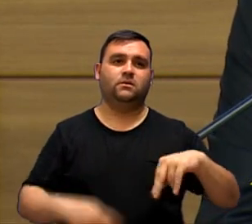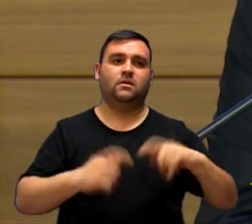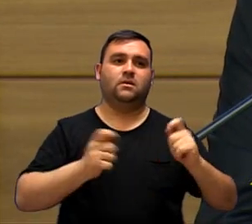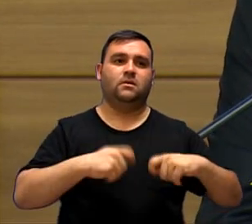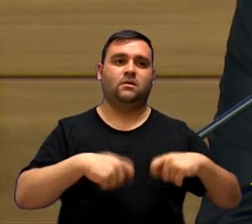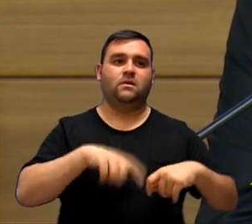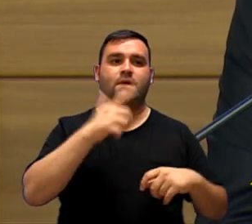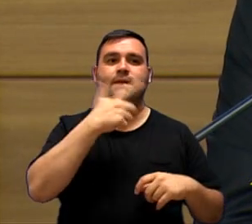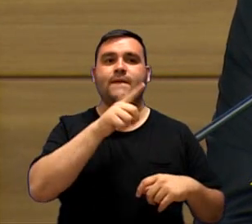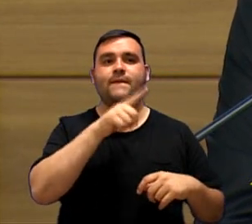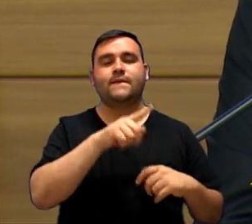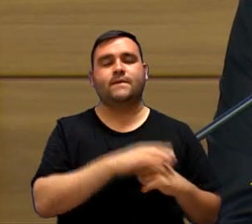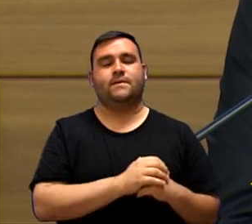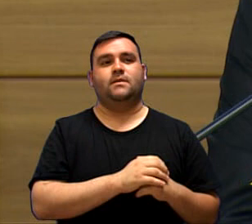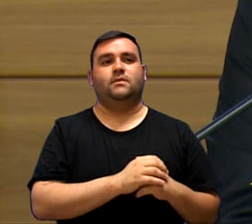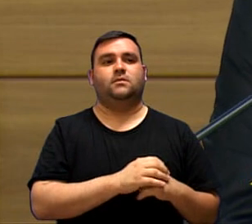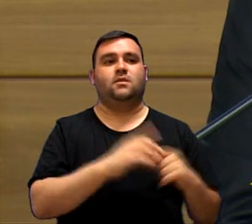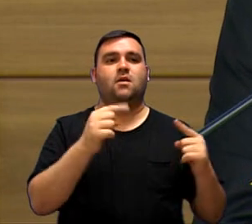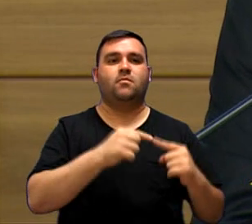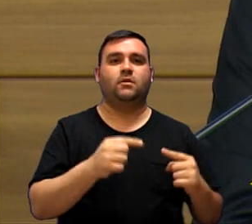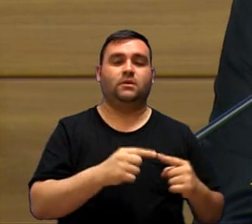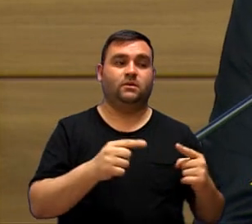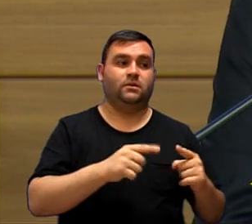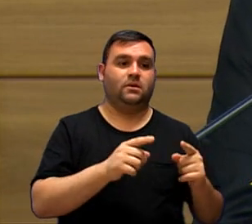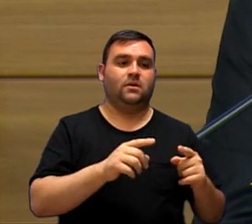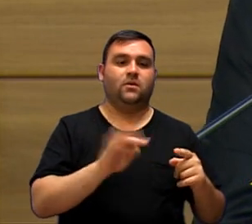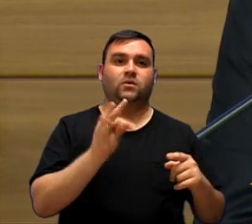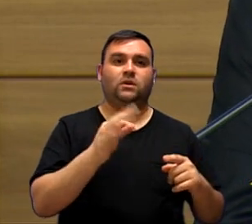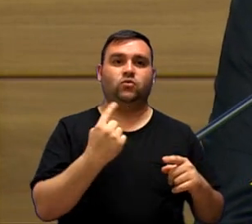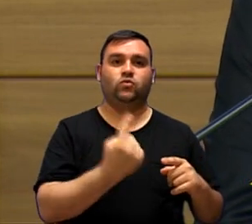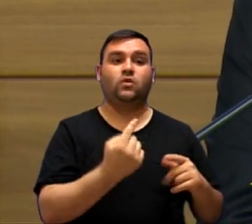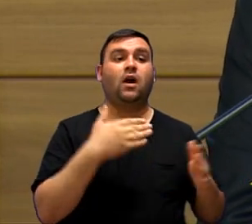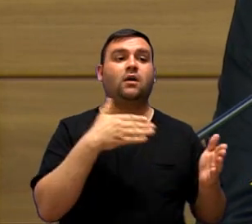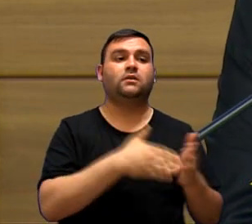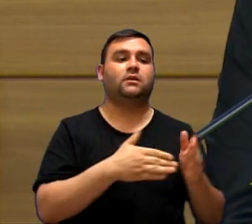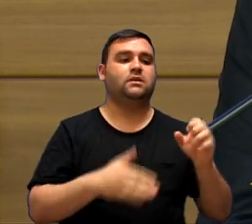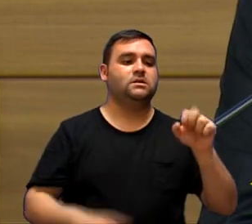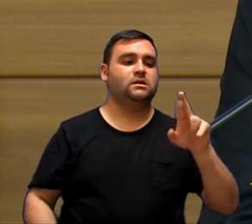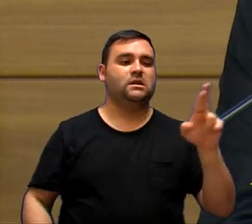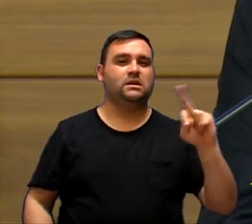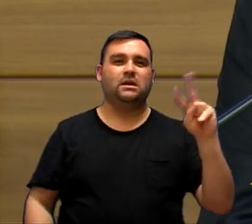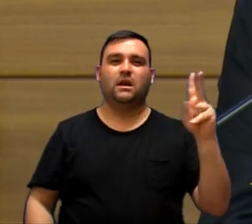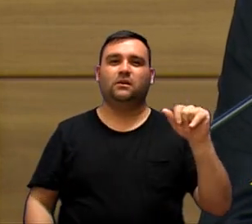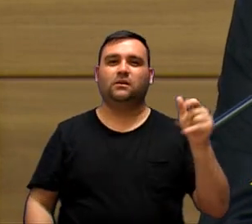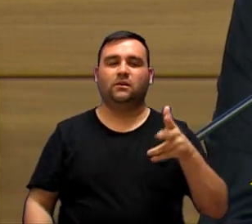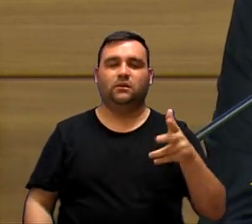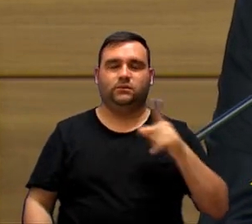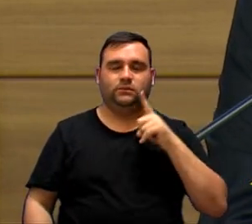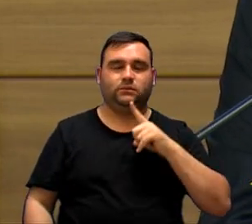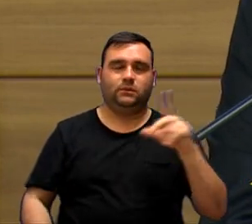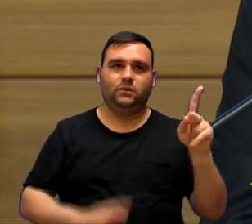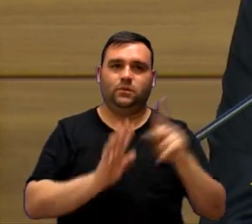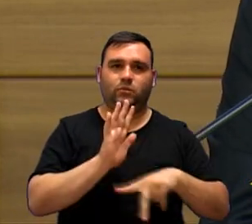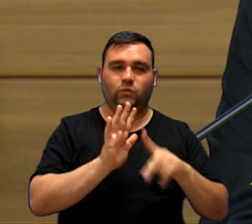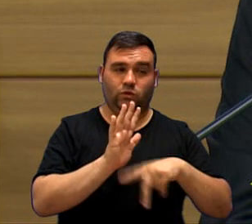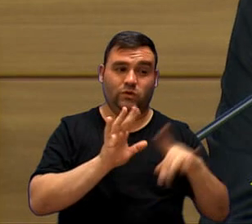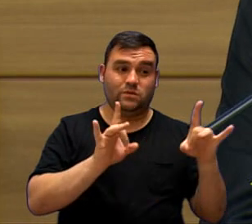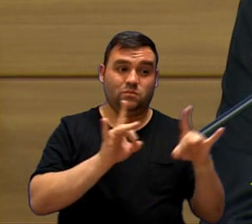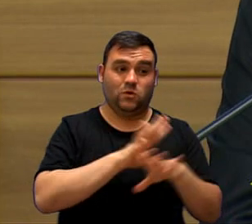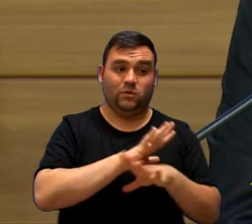viabilizou a implantação desse trecho 1, que vai até a Serrinha. Março, Nós já estamos com o projeto